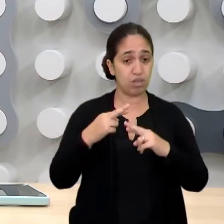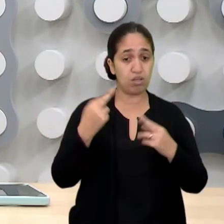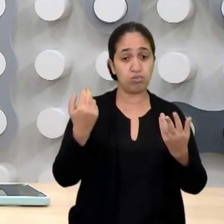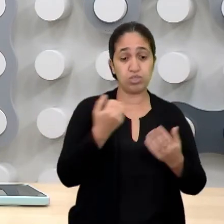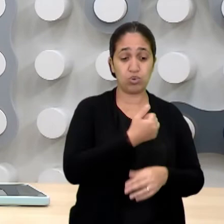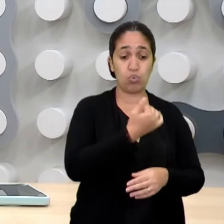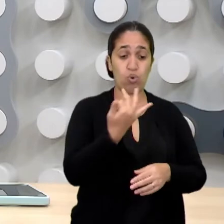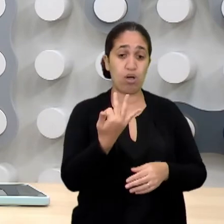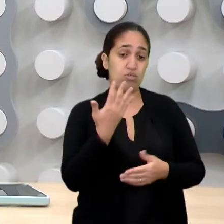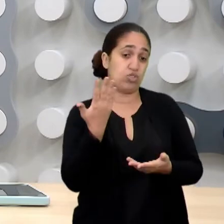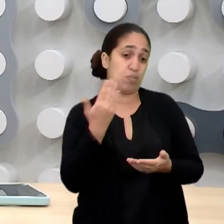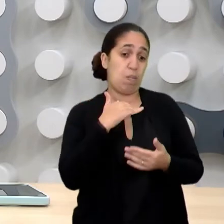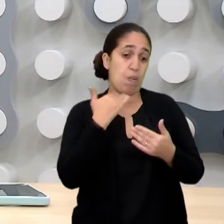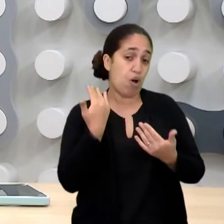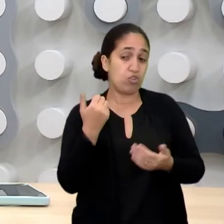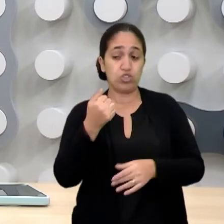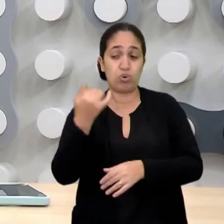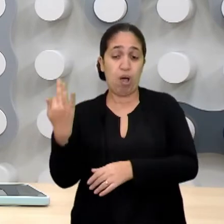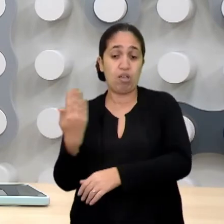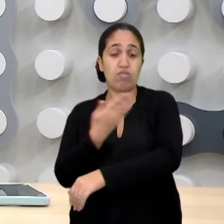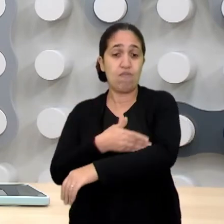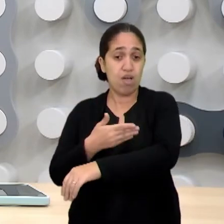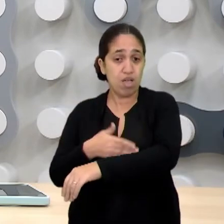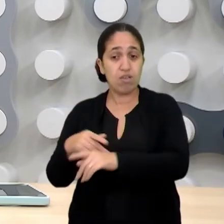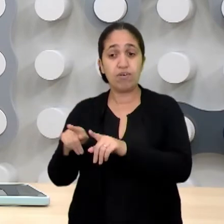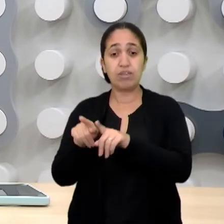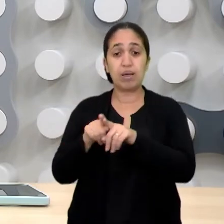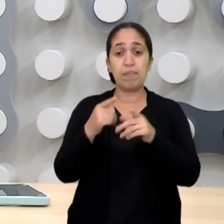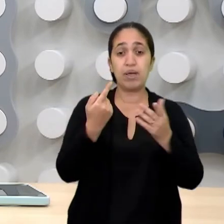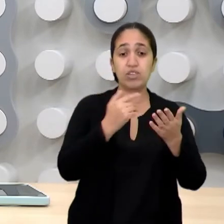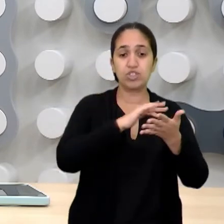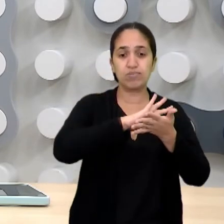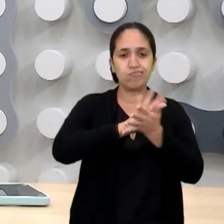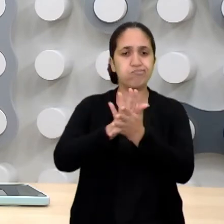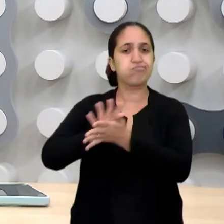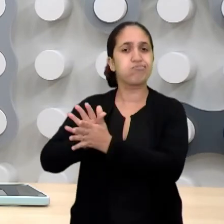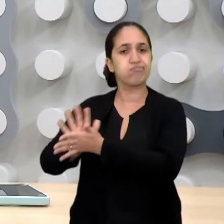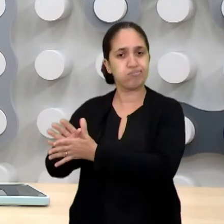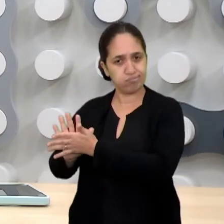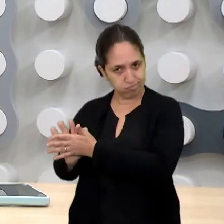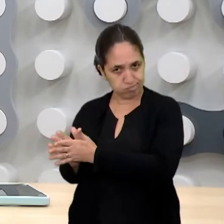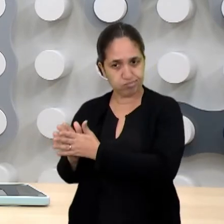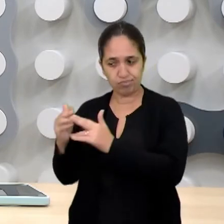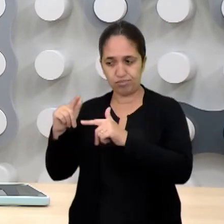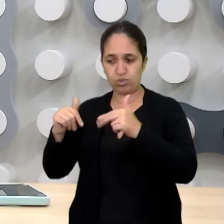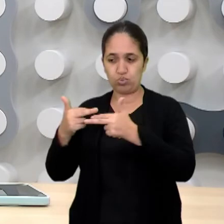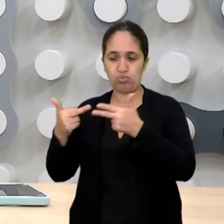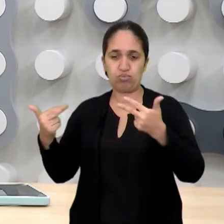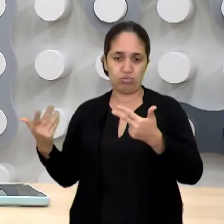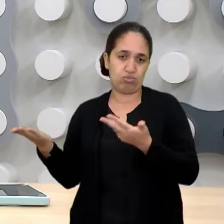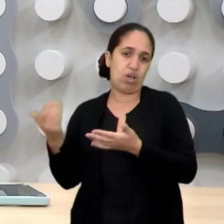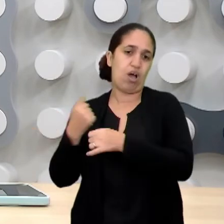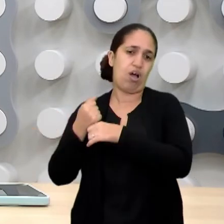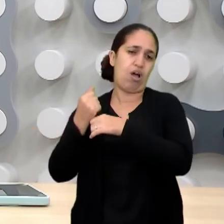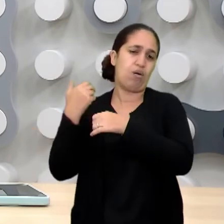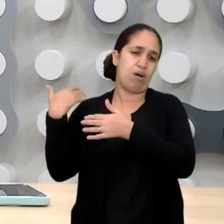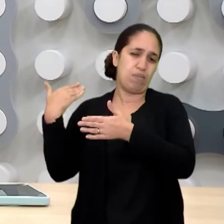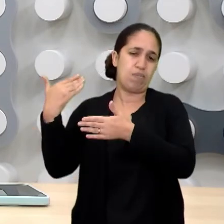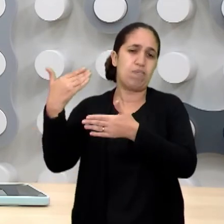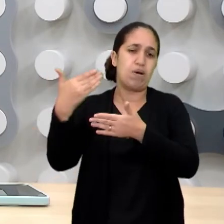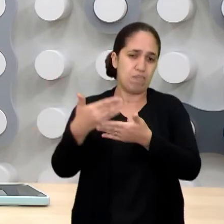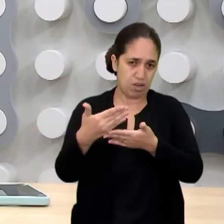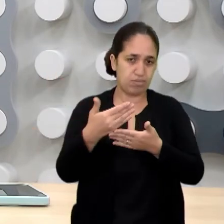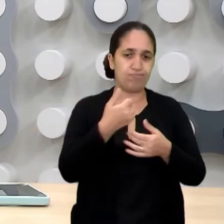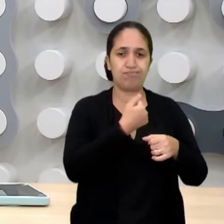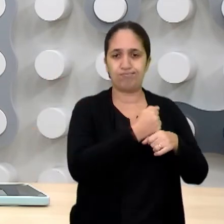de mortes, de feridos e até de destruição, né, dos patrimônios aí construídos aí pelos haitianos